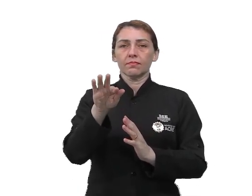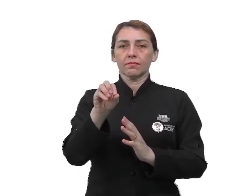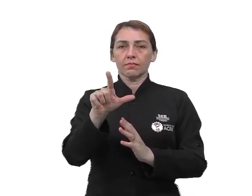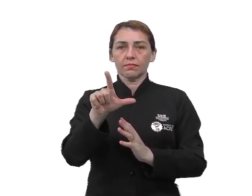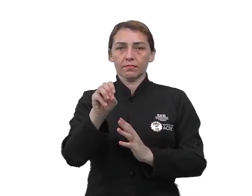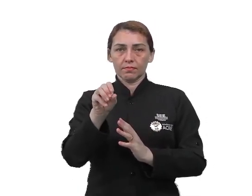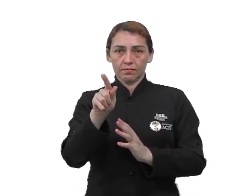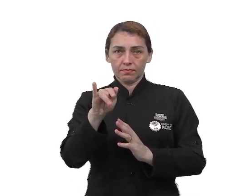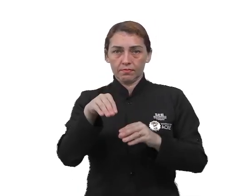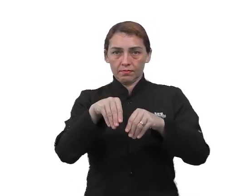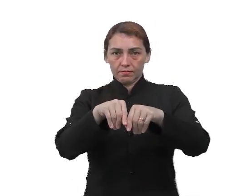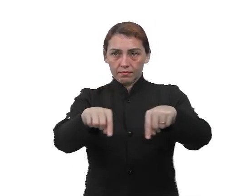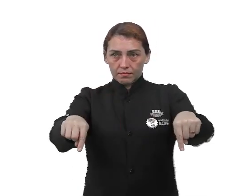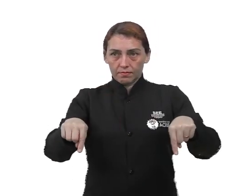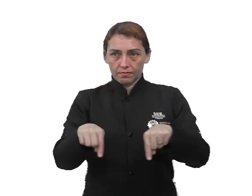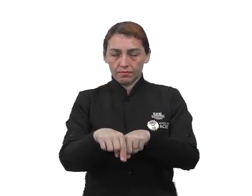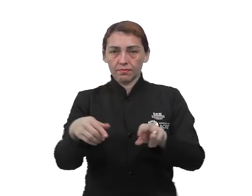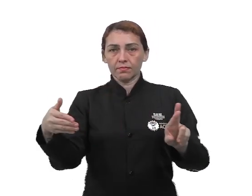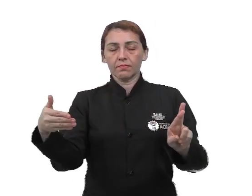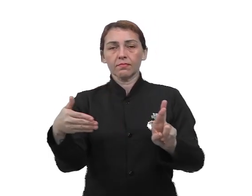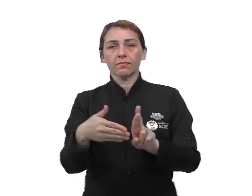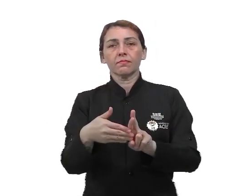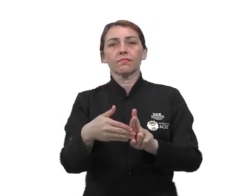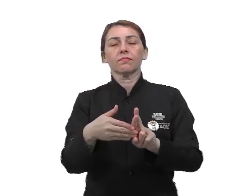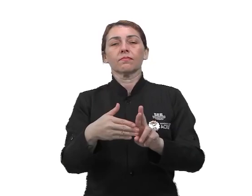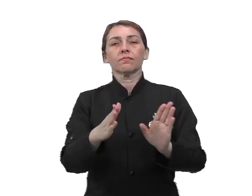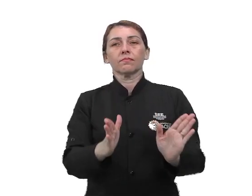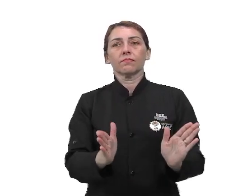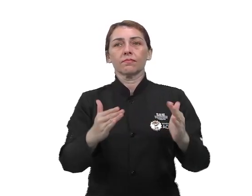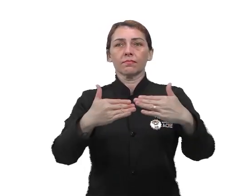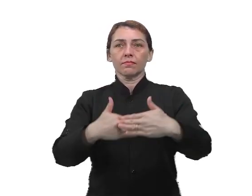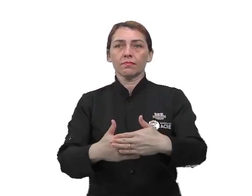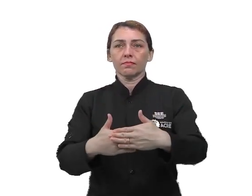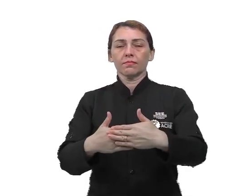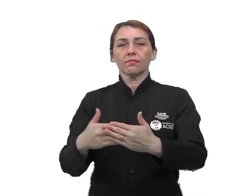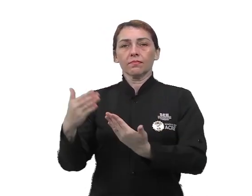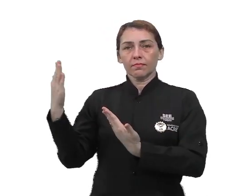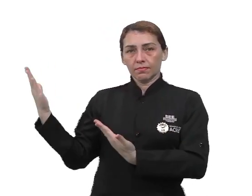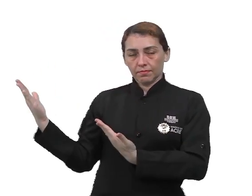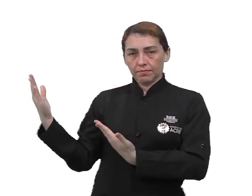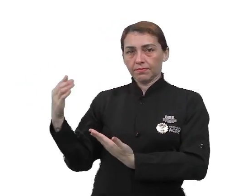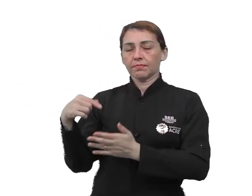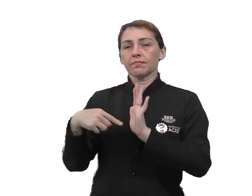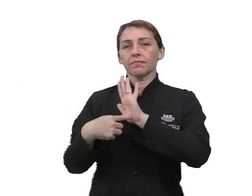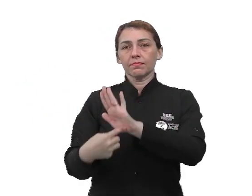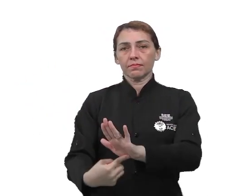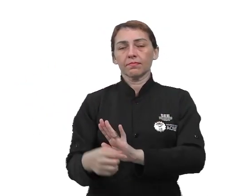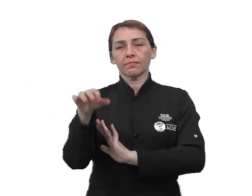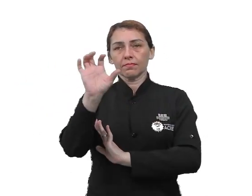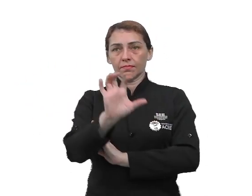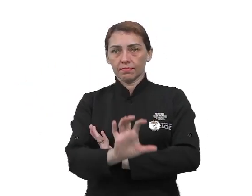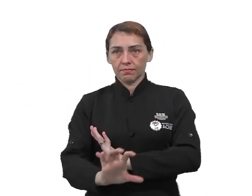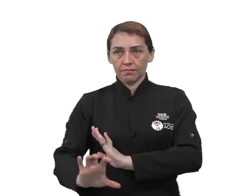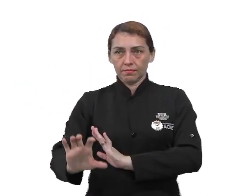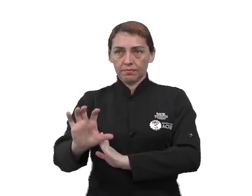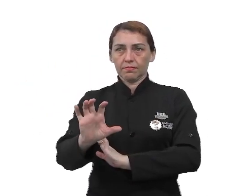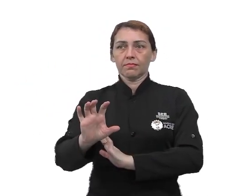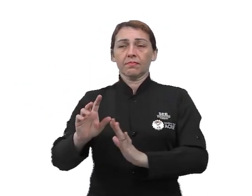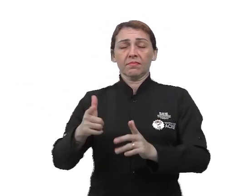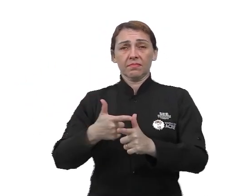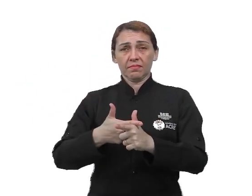do terreno estão representadas no bloco diagrama, que mostra uma região acometida por processos